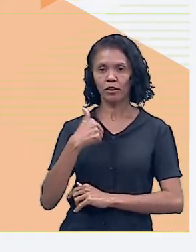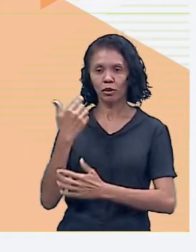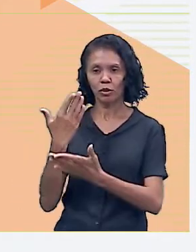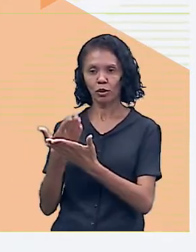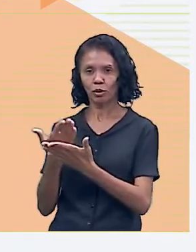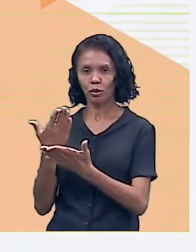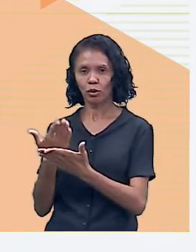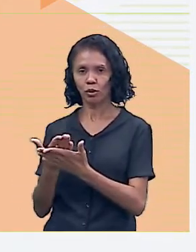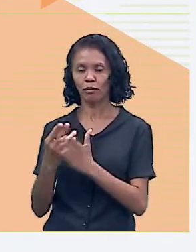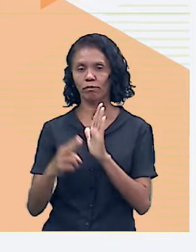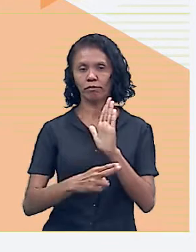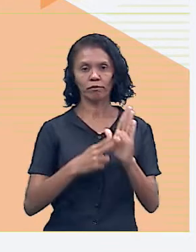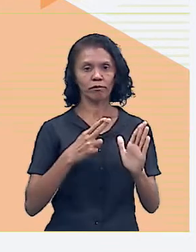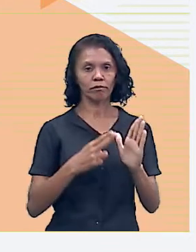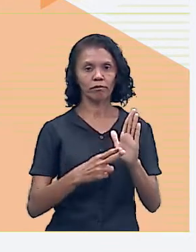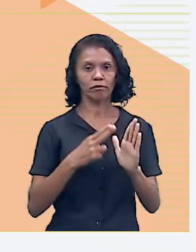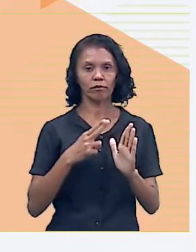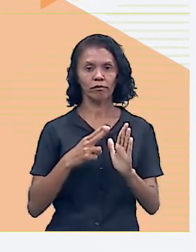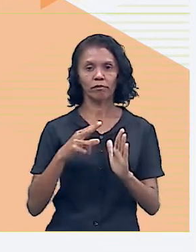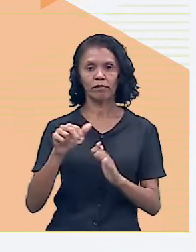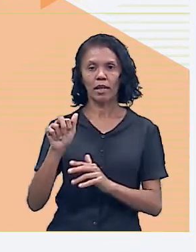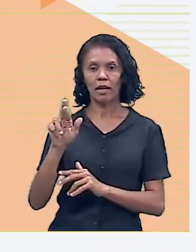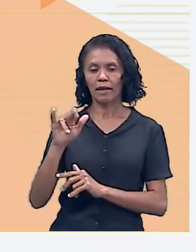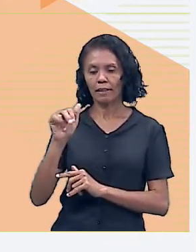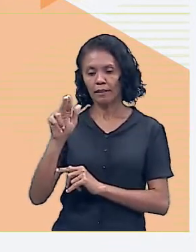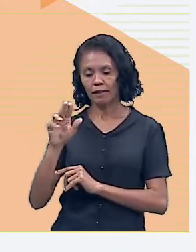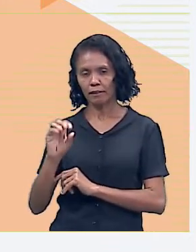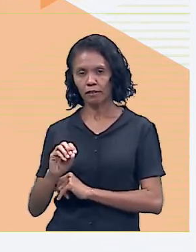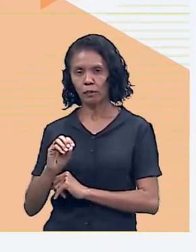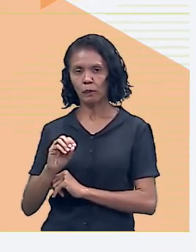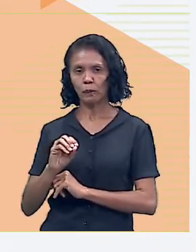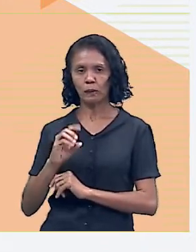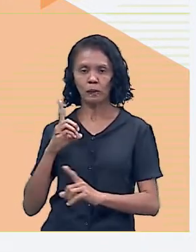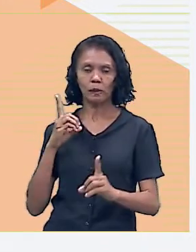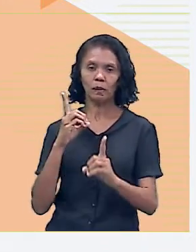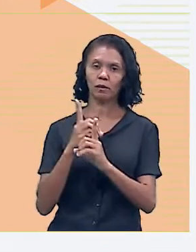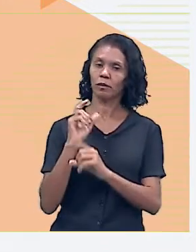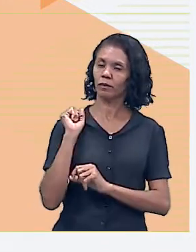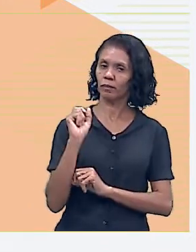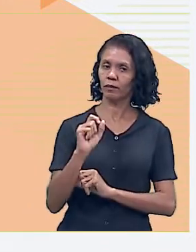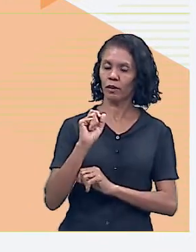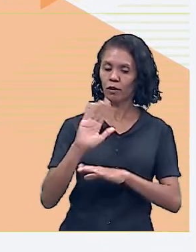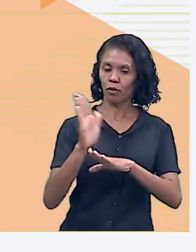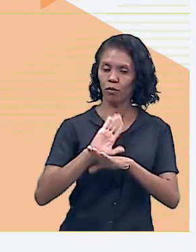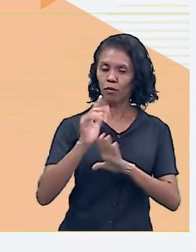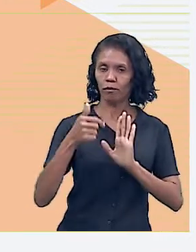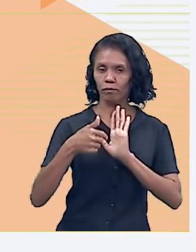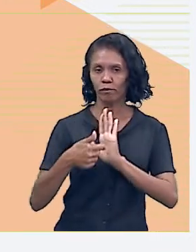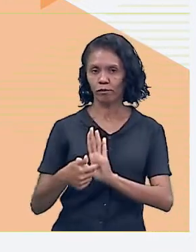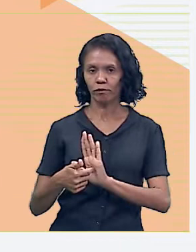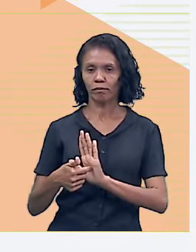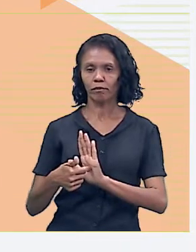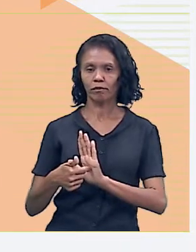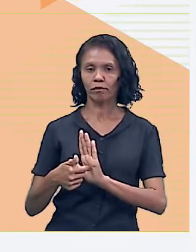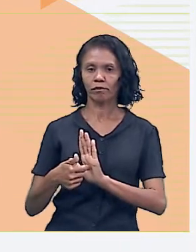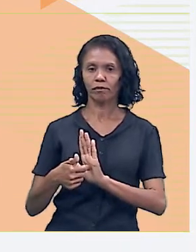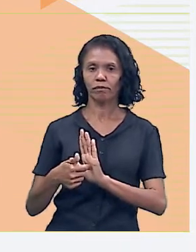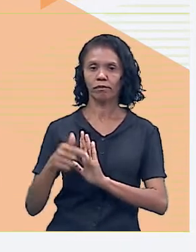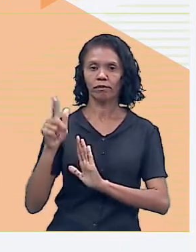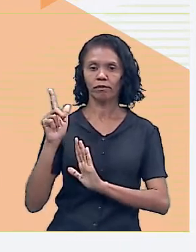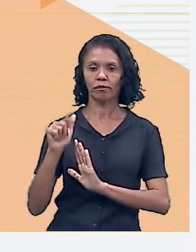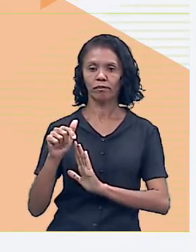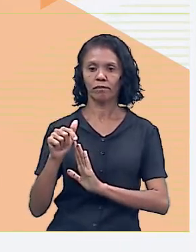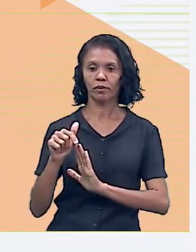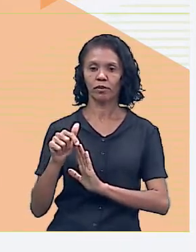Estudando um pouco sobre a obra o nosso querido Ariano Suassuna descobri que quando Esse filme foi apresentado inclusive ele foi apresentado o primeiro